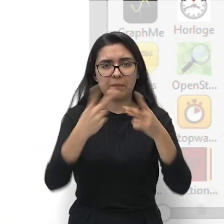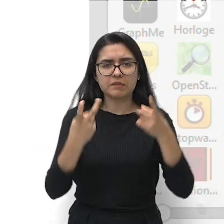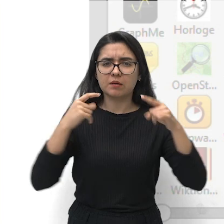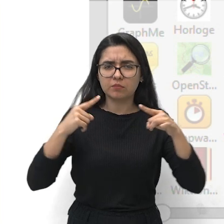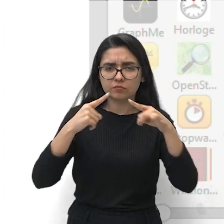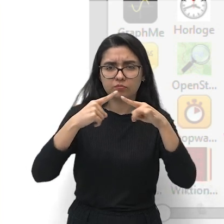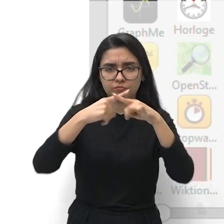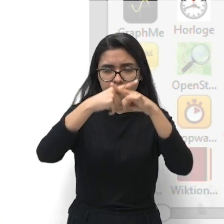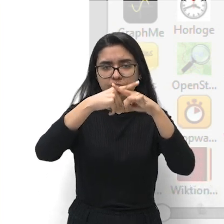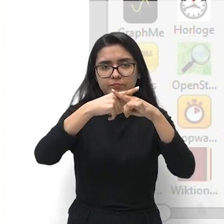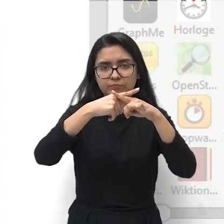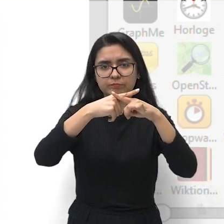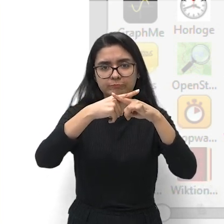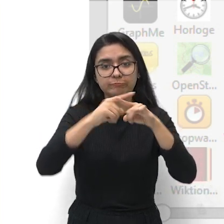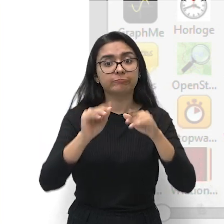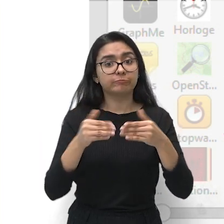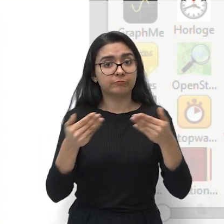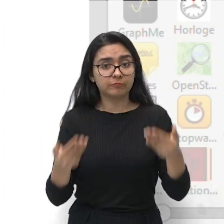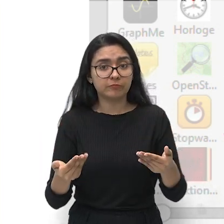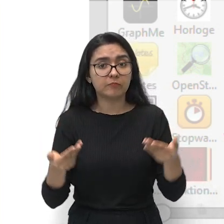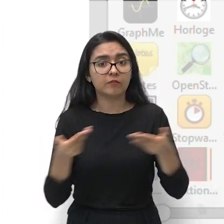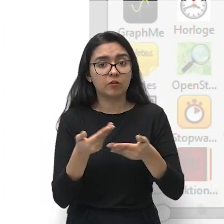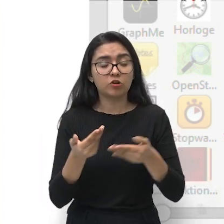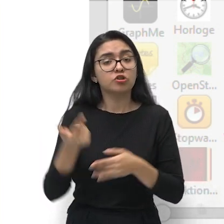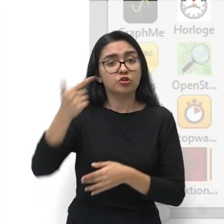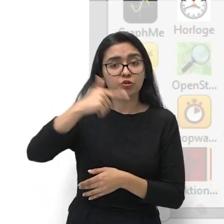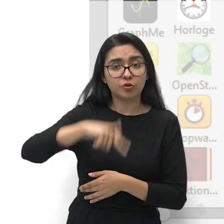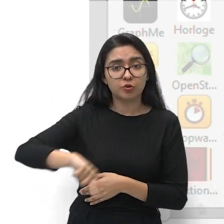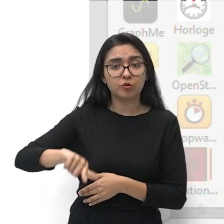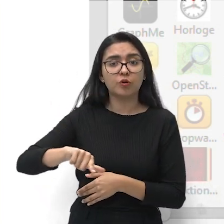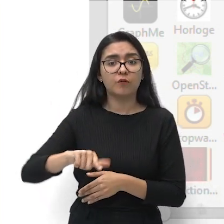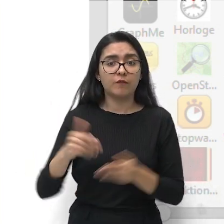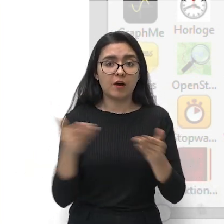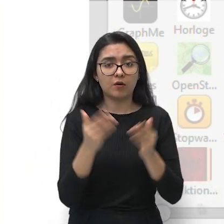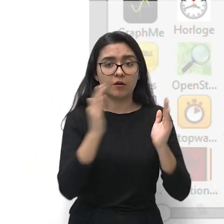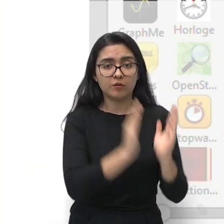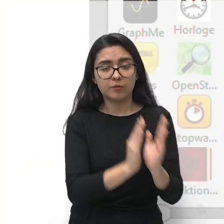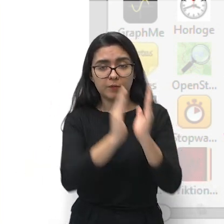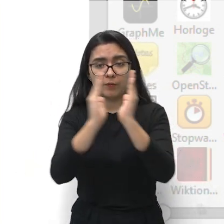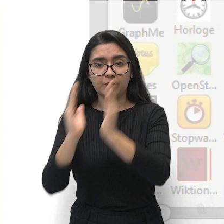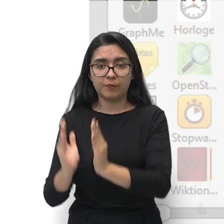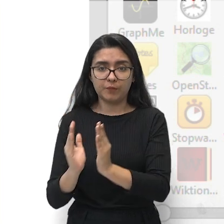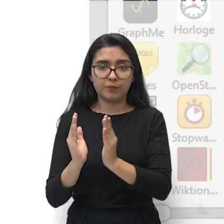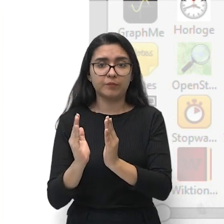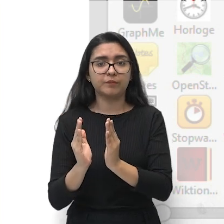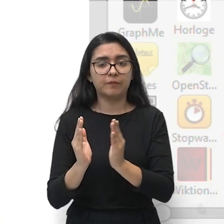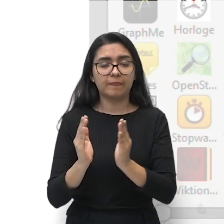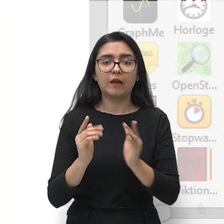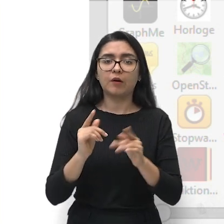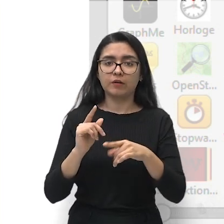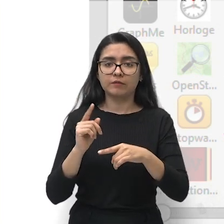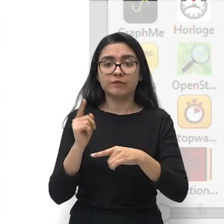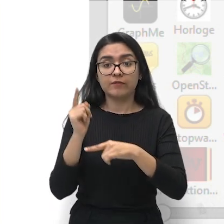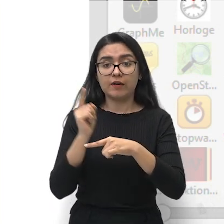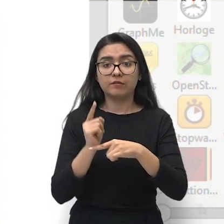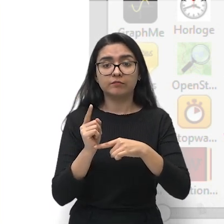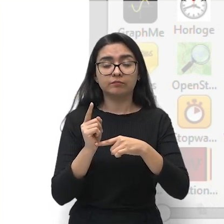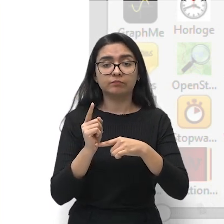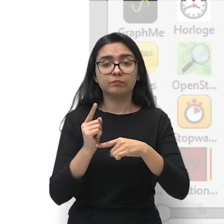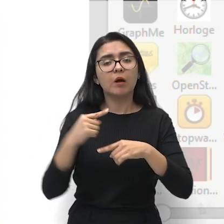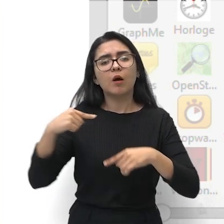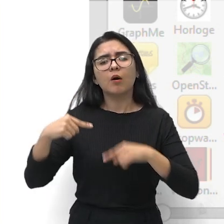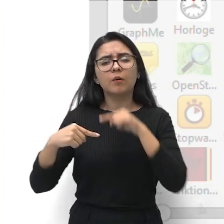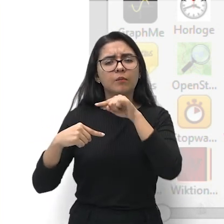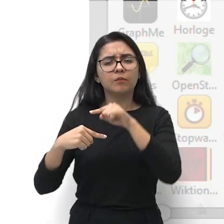cruzar. Esse mesmo procedimento vai ser feito na outra extremidade do nosso segmento. Então, vemos para cá, certo?